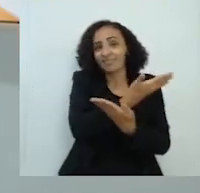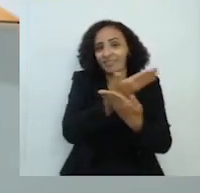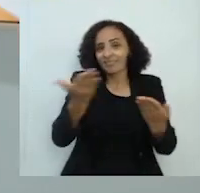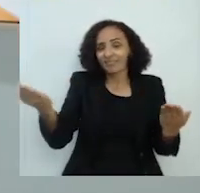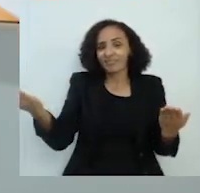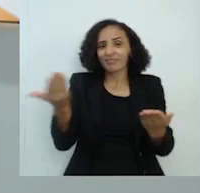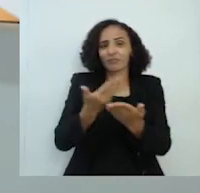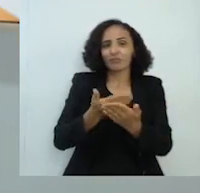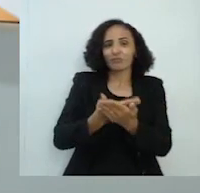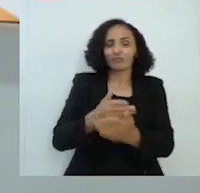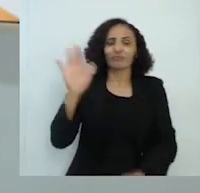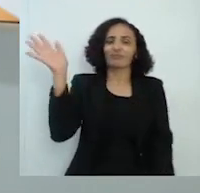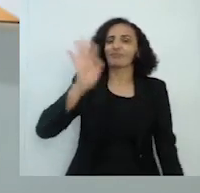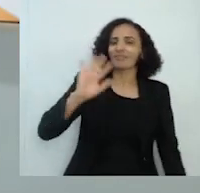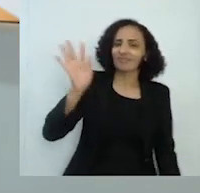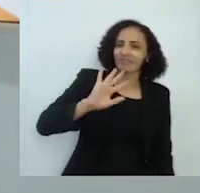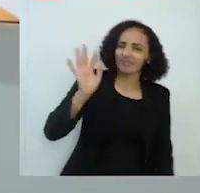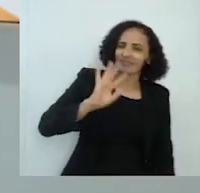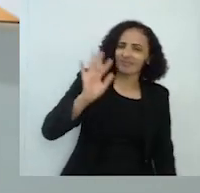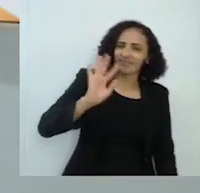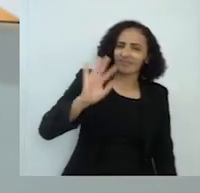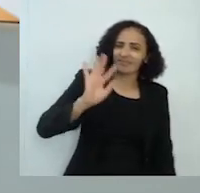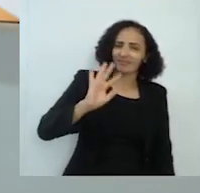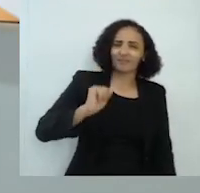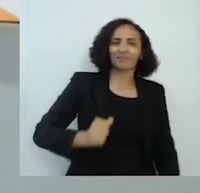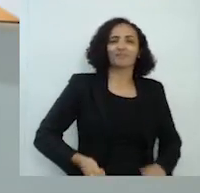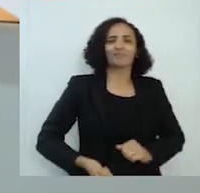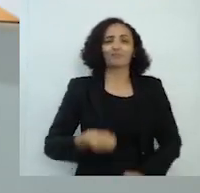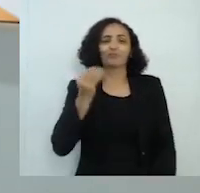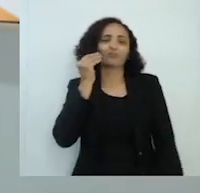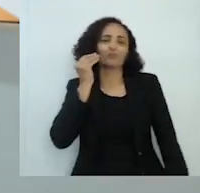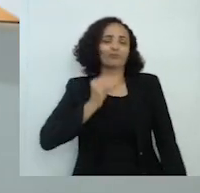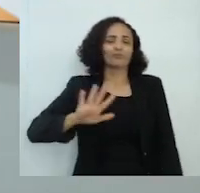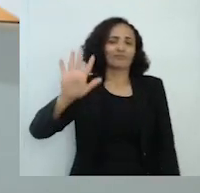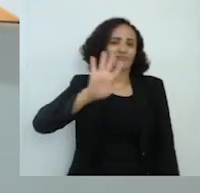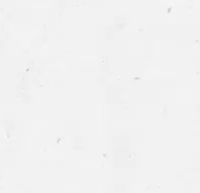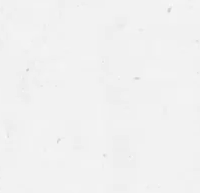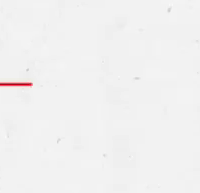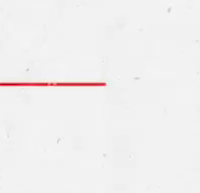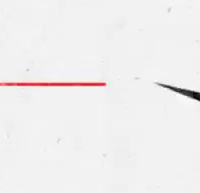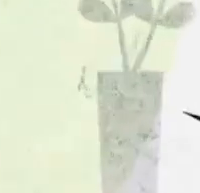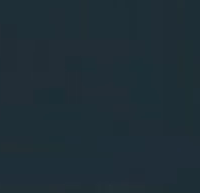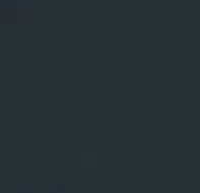meus anjos, e até a próxima aula, viu? Beijo, tchau!